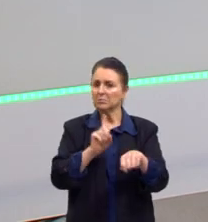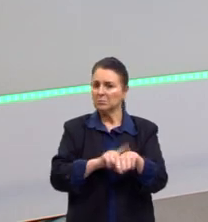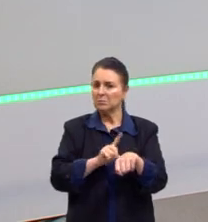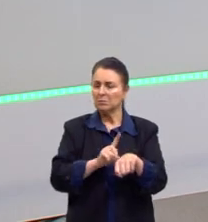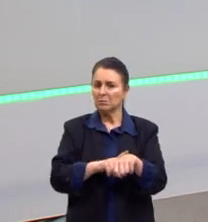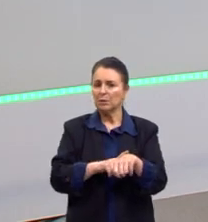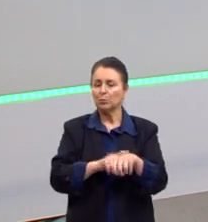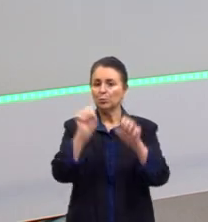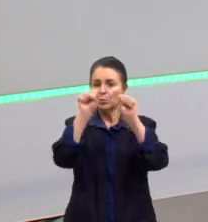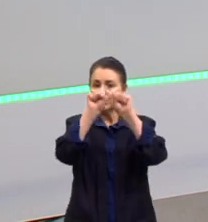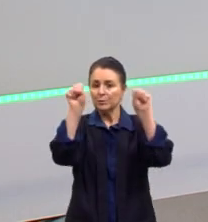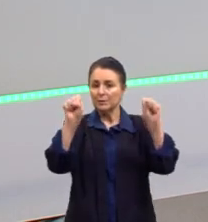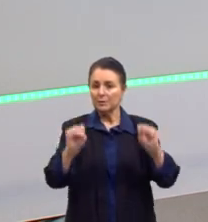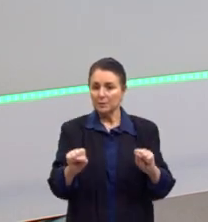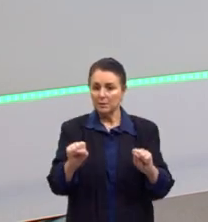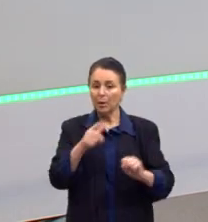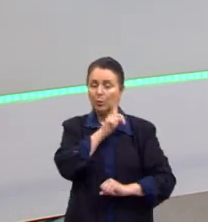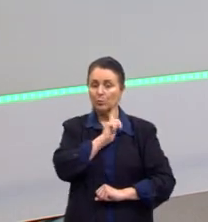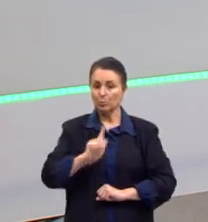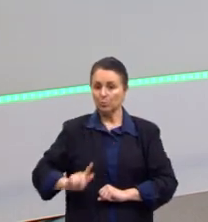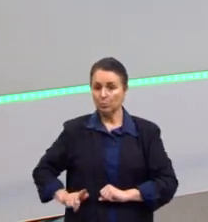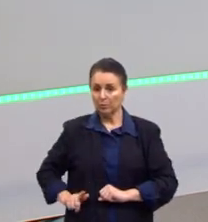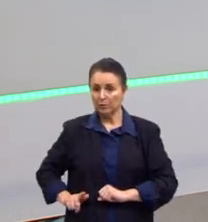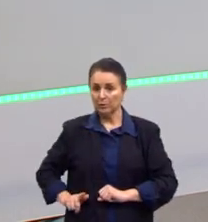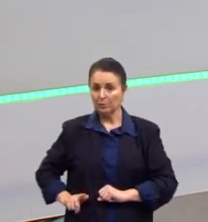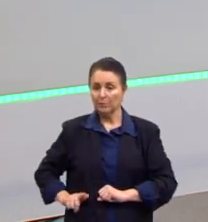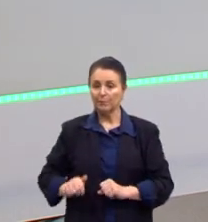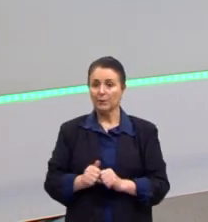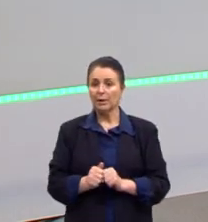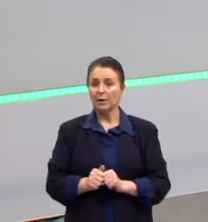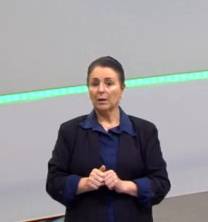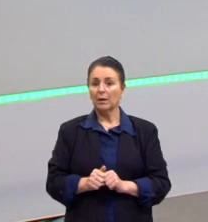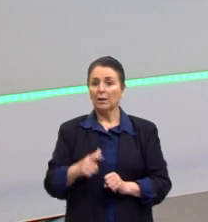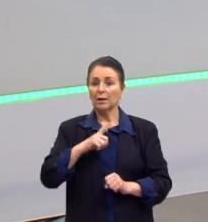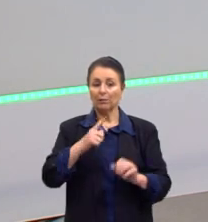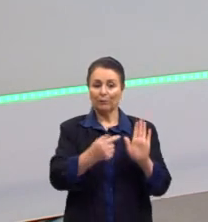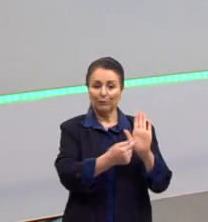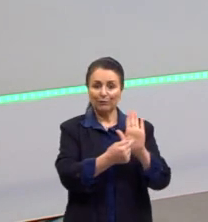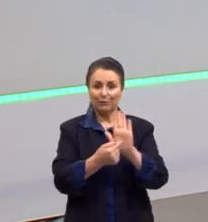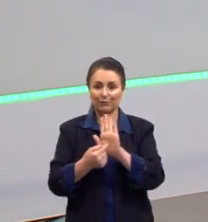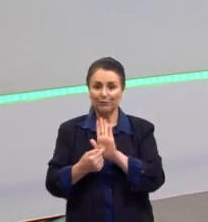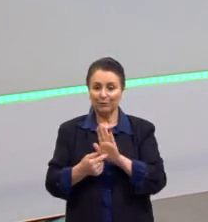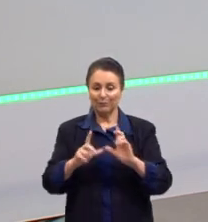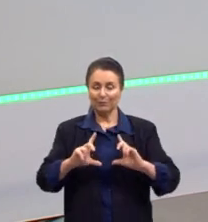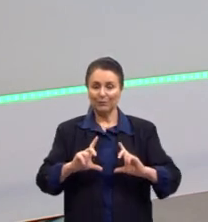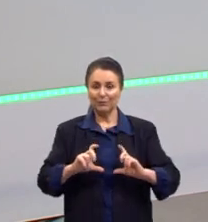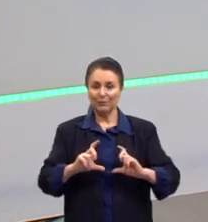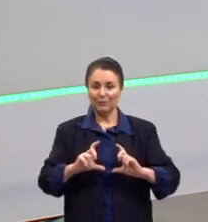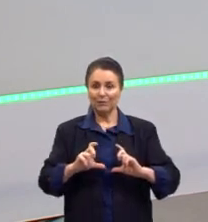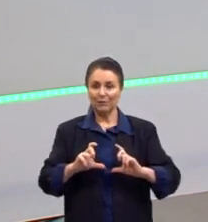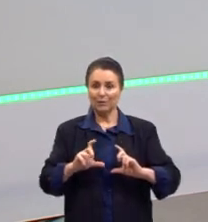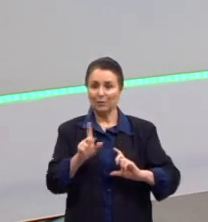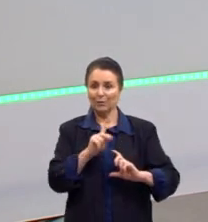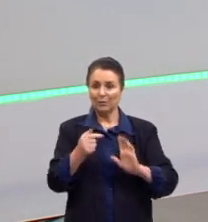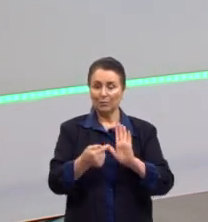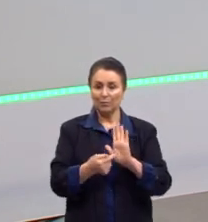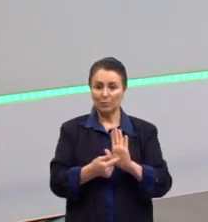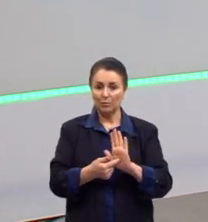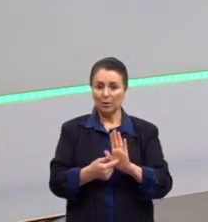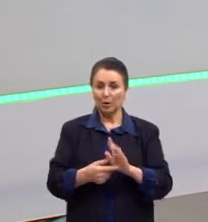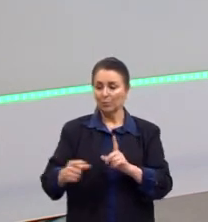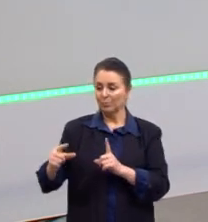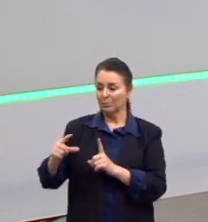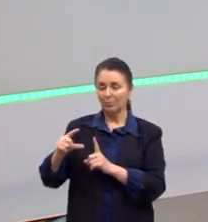no sistema né de governo tá eu trago algumas fotos para você só essa aqui debaixo que vai mostrar para vocês é um